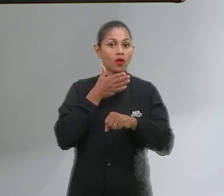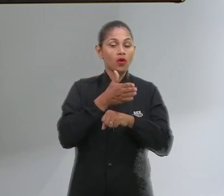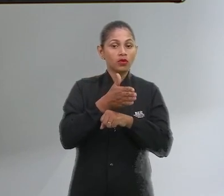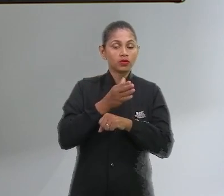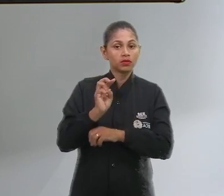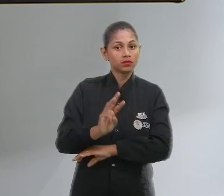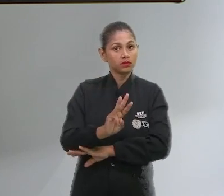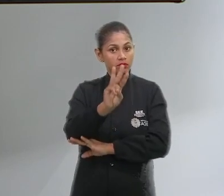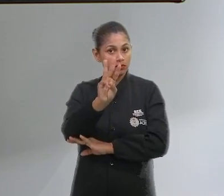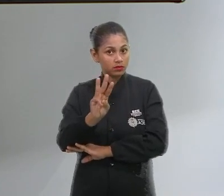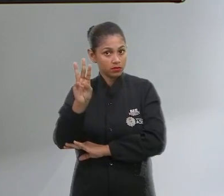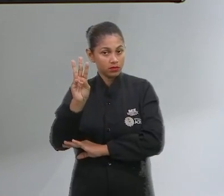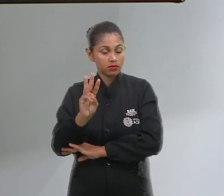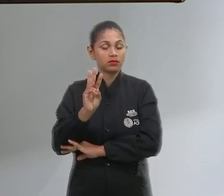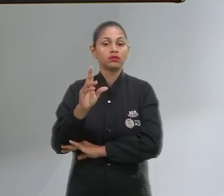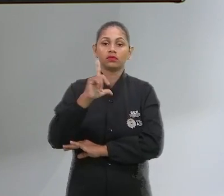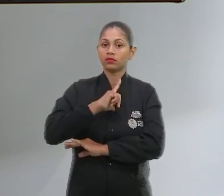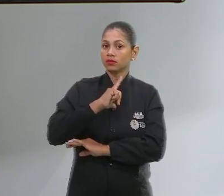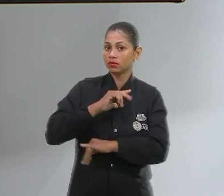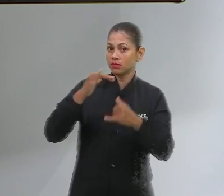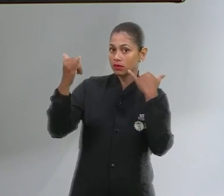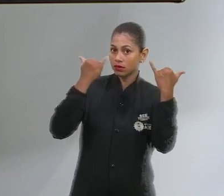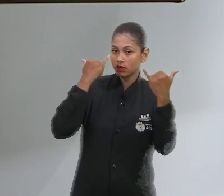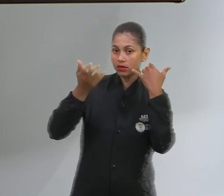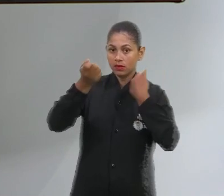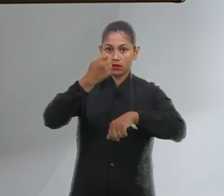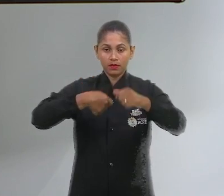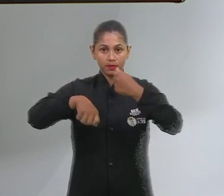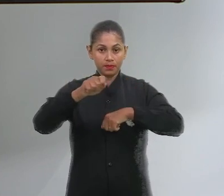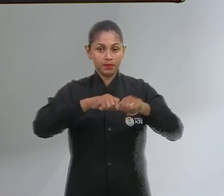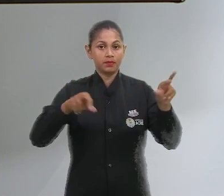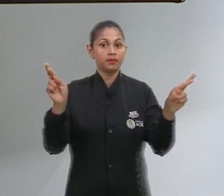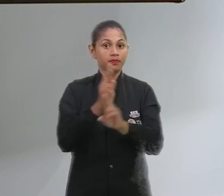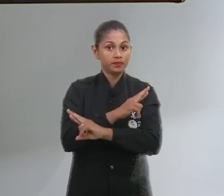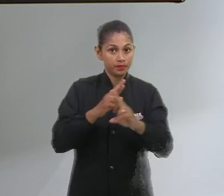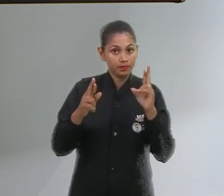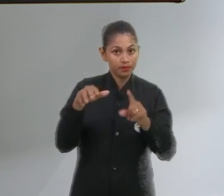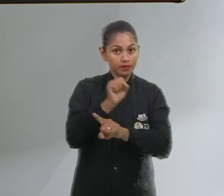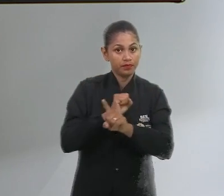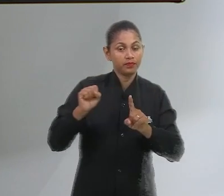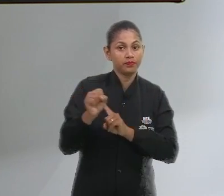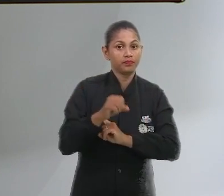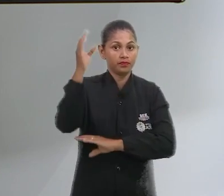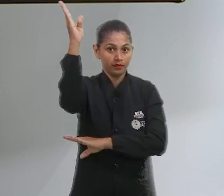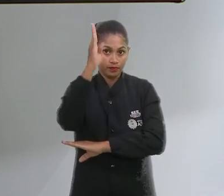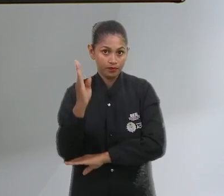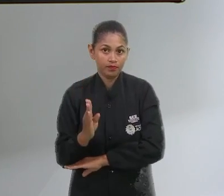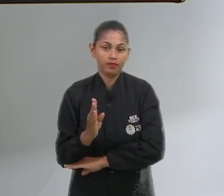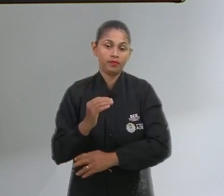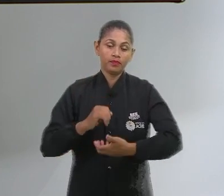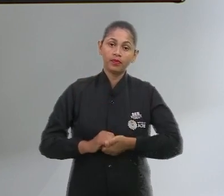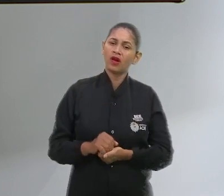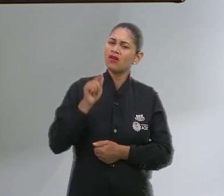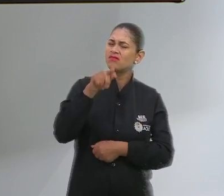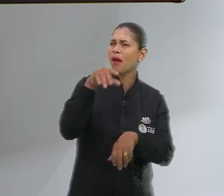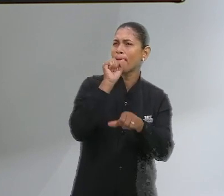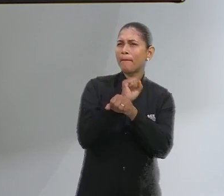você obter informações econômicas a respeito da sociedade brasileira. Mas quando você